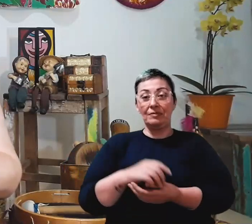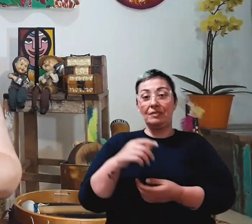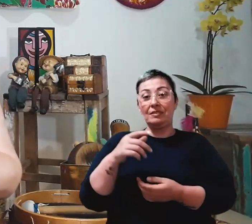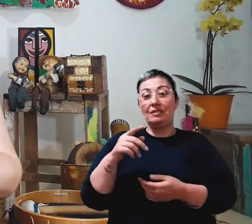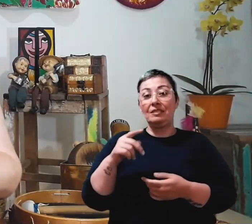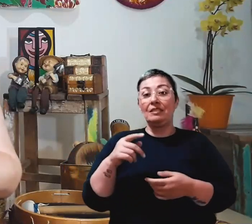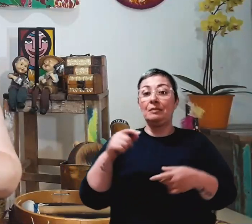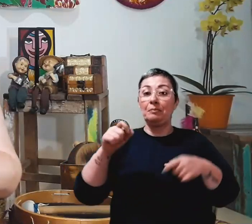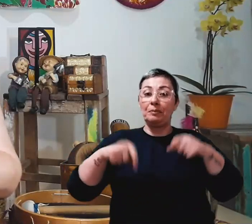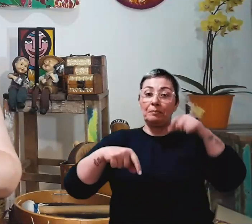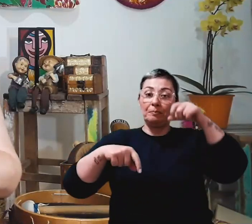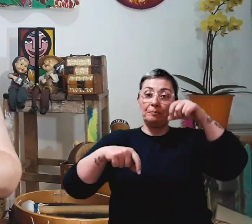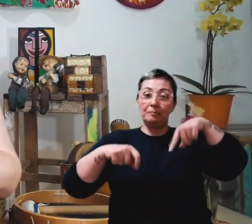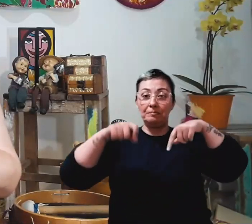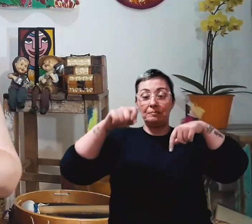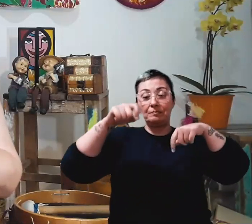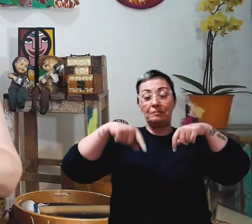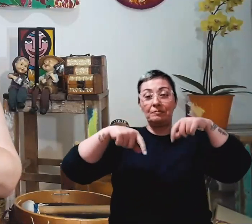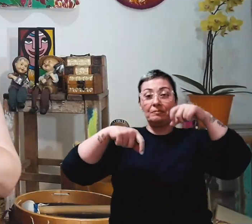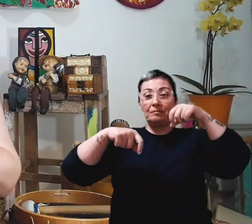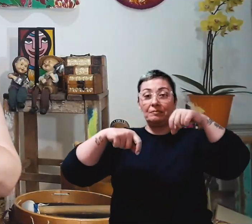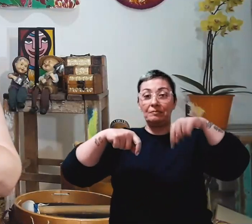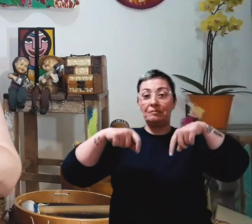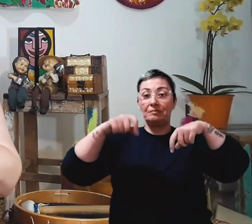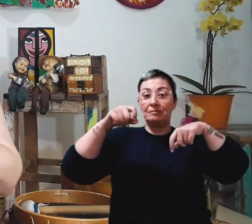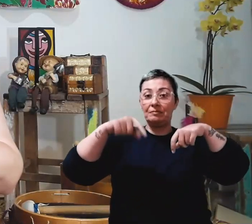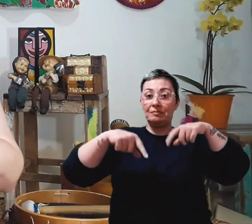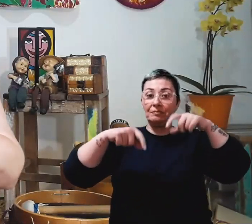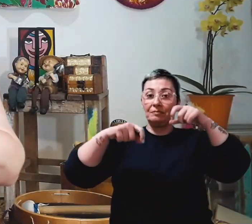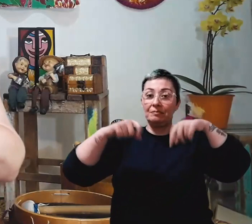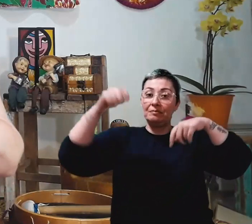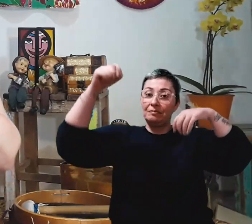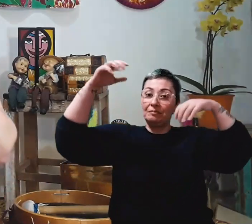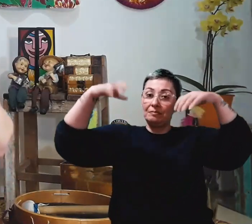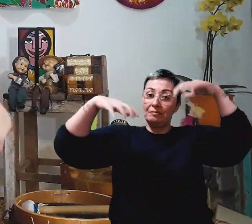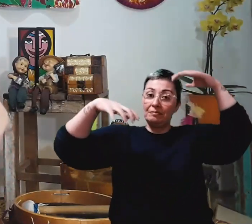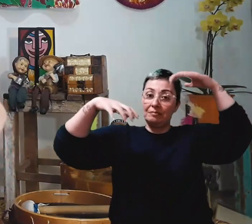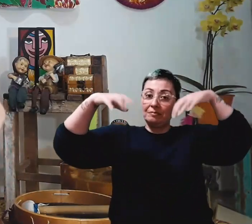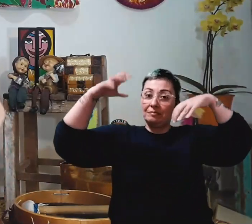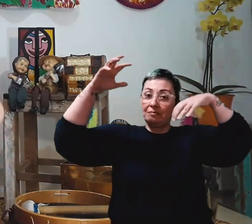Plim, plim, plim, olha a chuva.